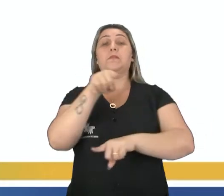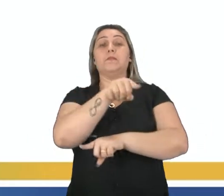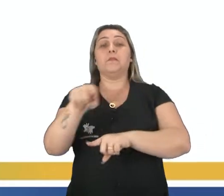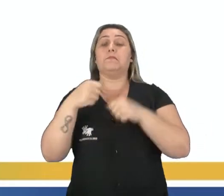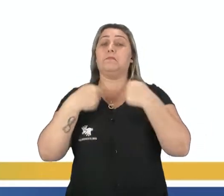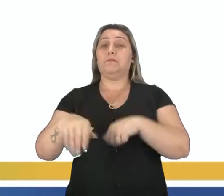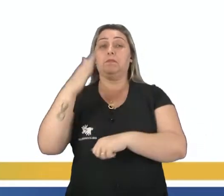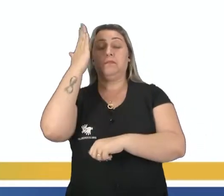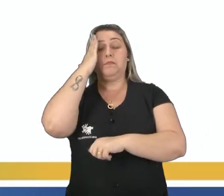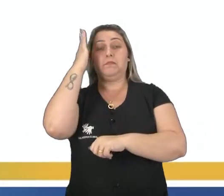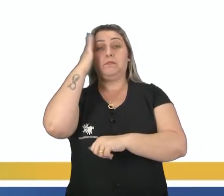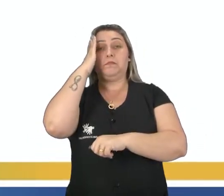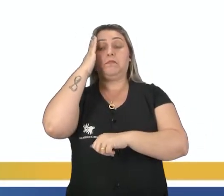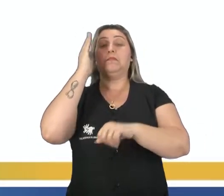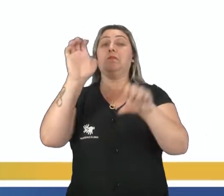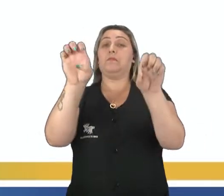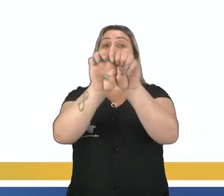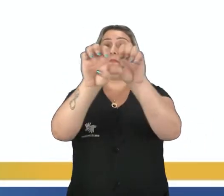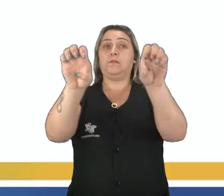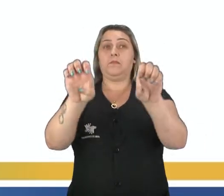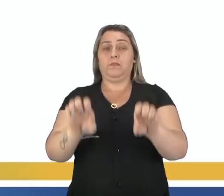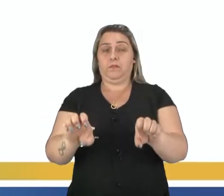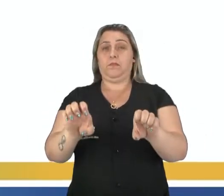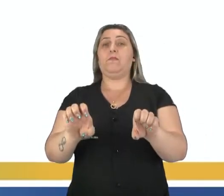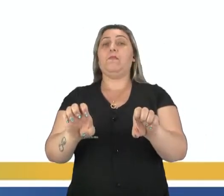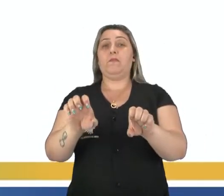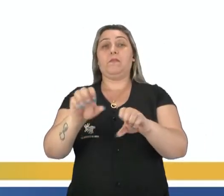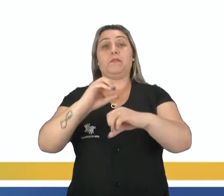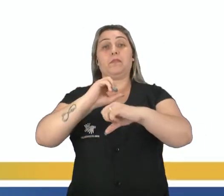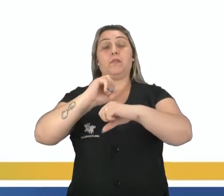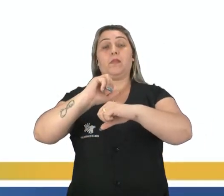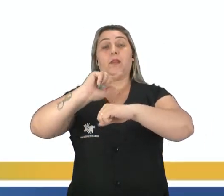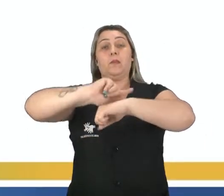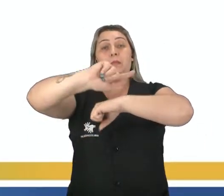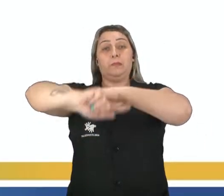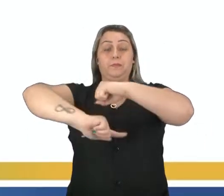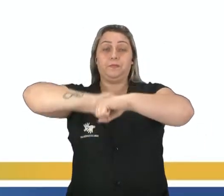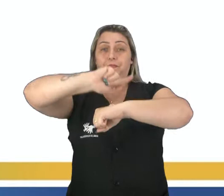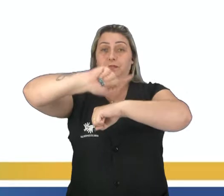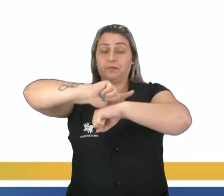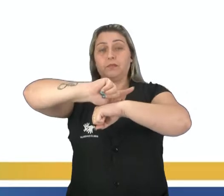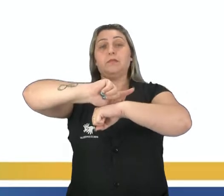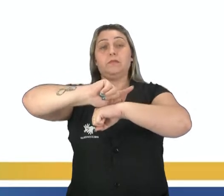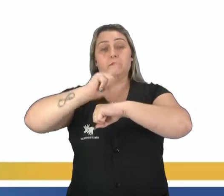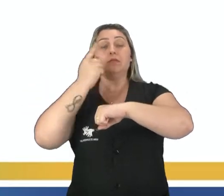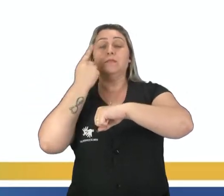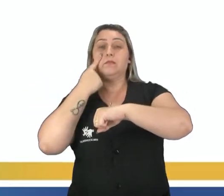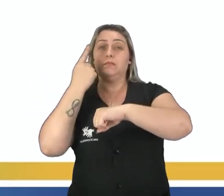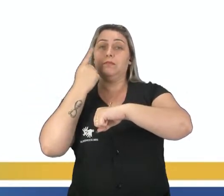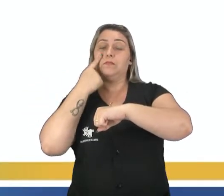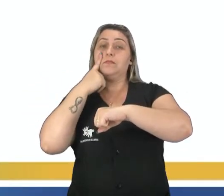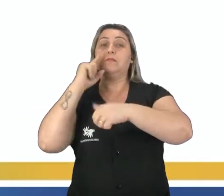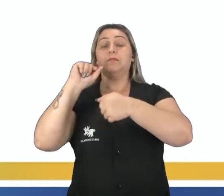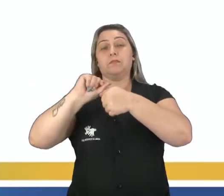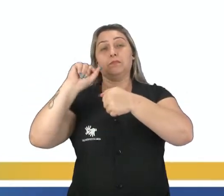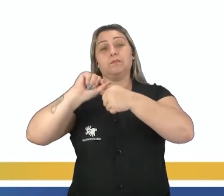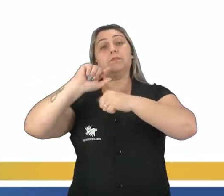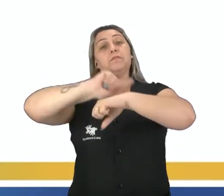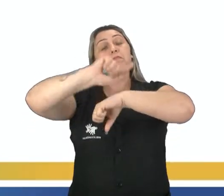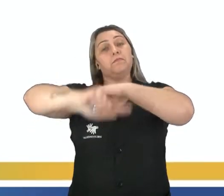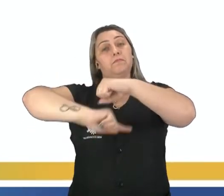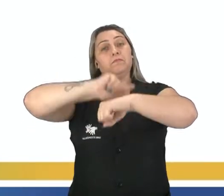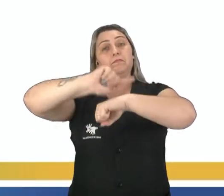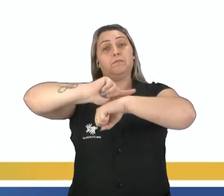entender o que é essa estrutura do material, ou a estrutura atômica em si, tendo em vista que os materiais são compostos de átomos.